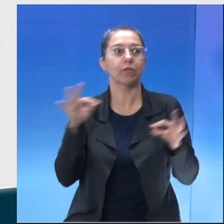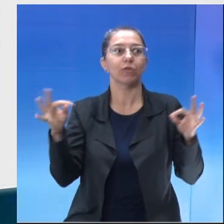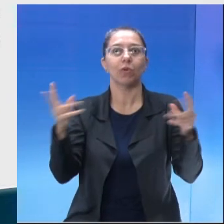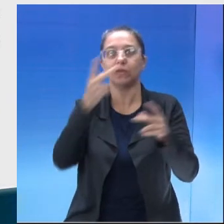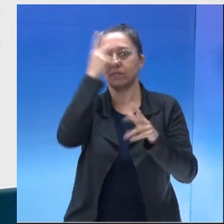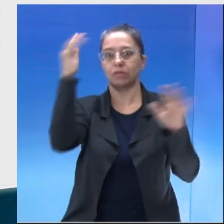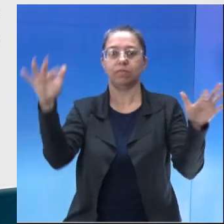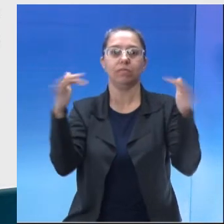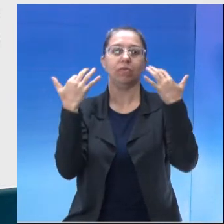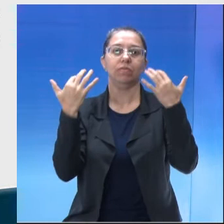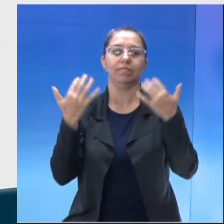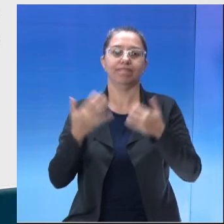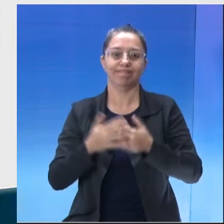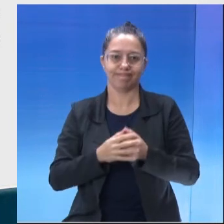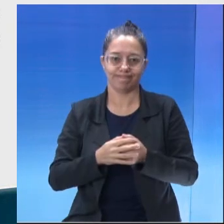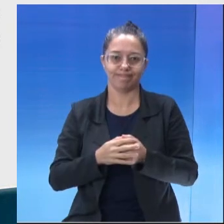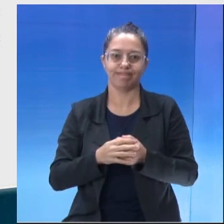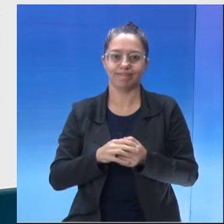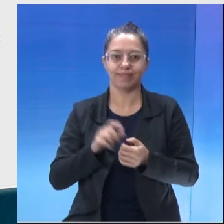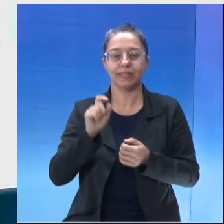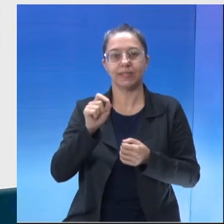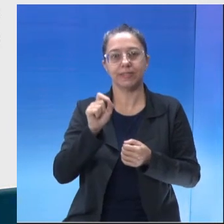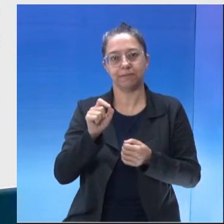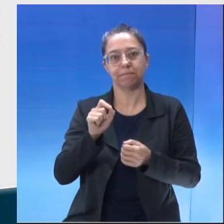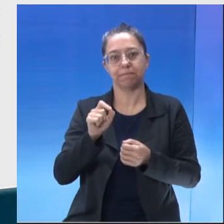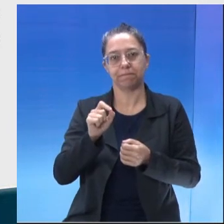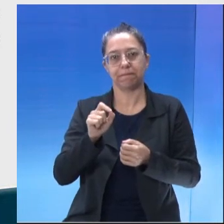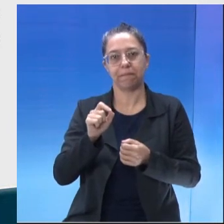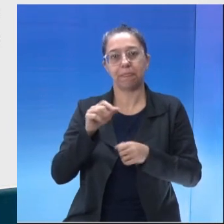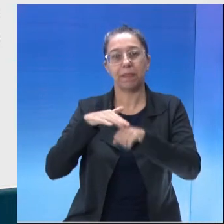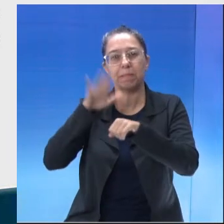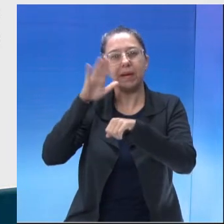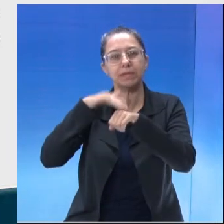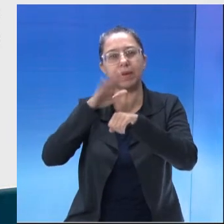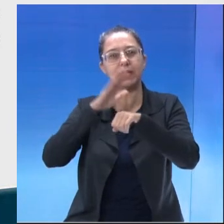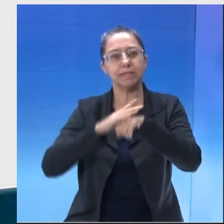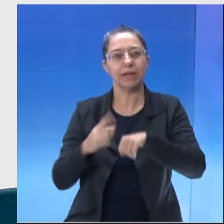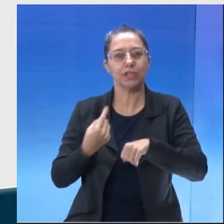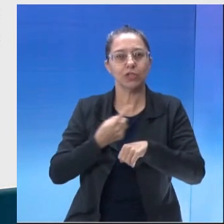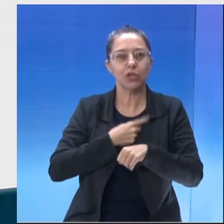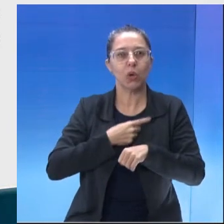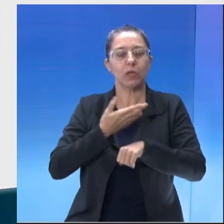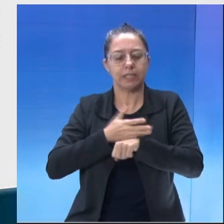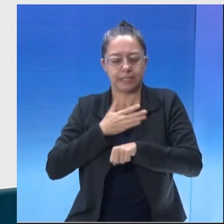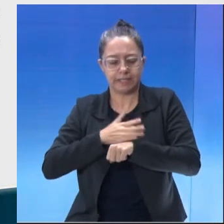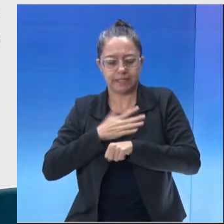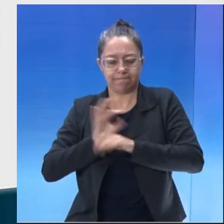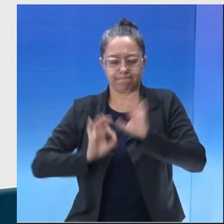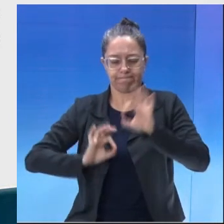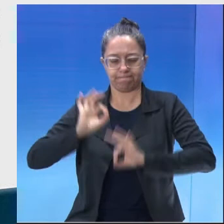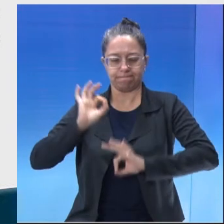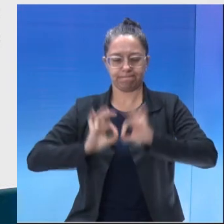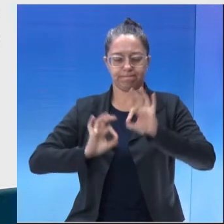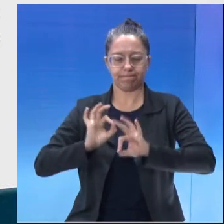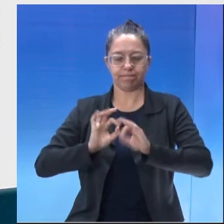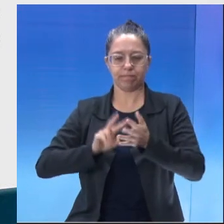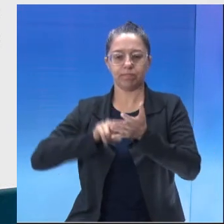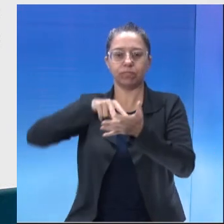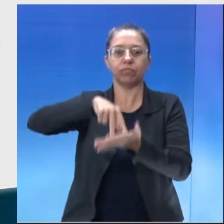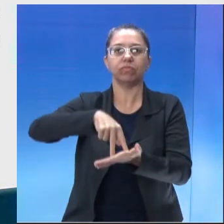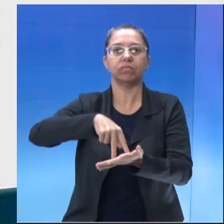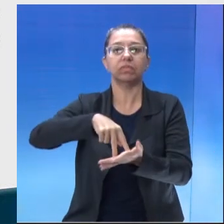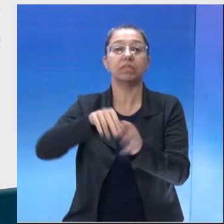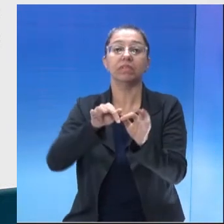nossas vontades. Pois, por mais que tenhamos ensaiado nossa fala e estejamos preparados para a melhor